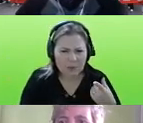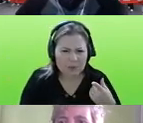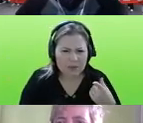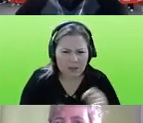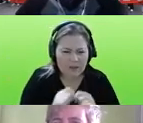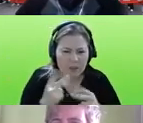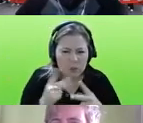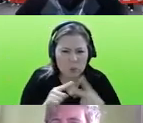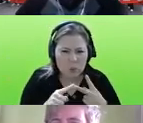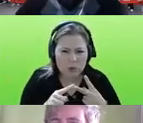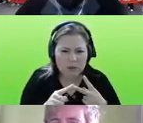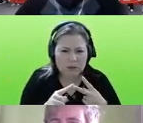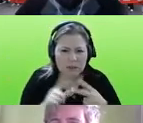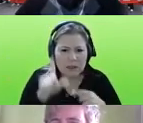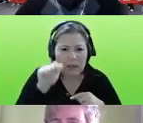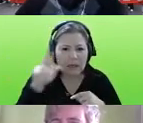duas.